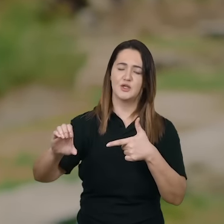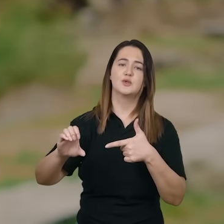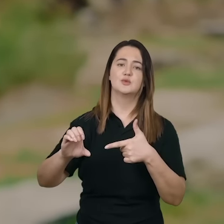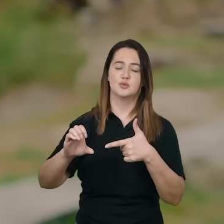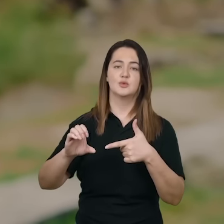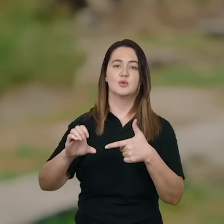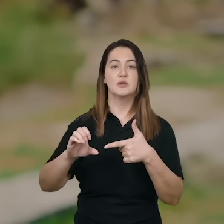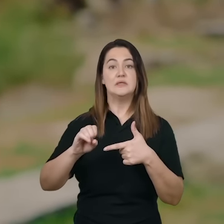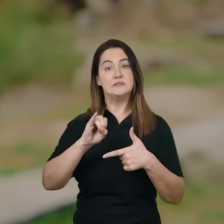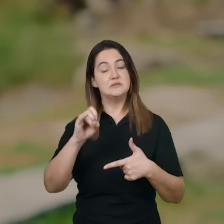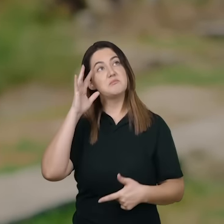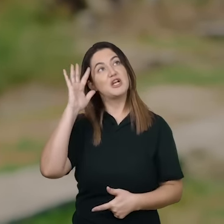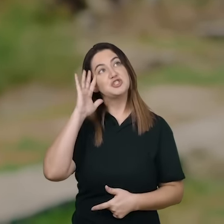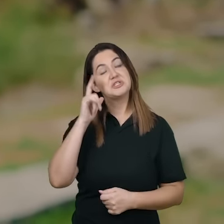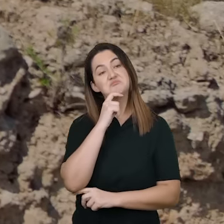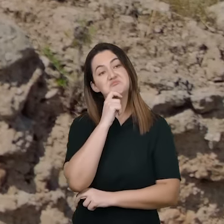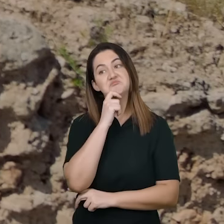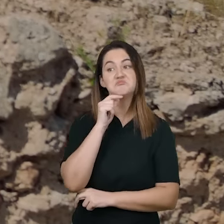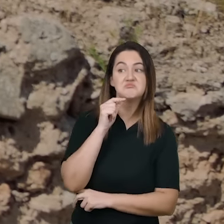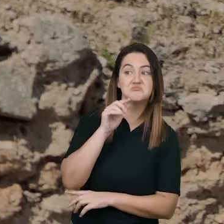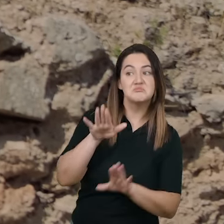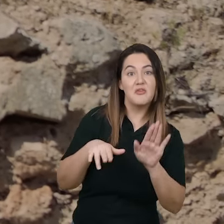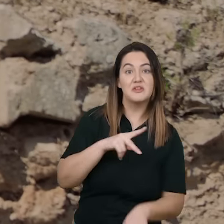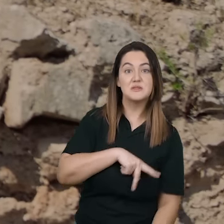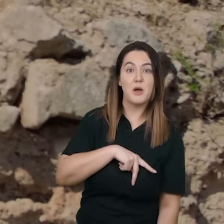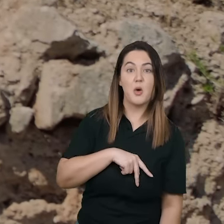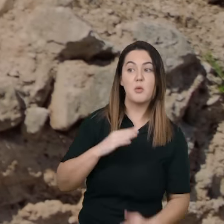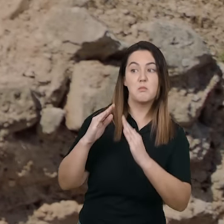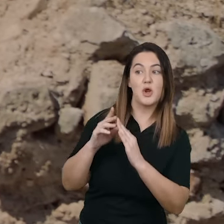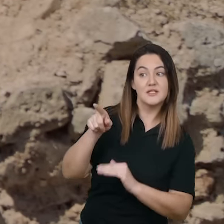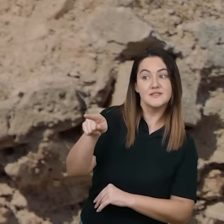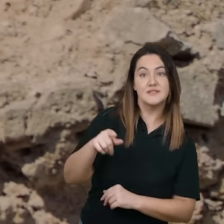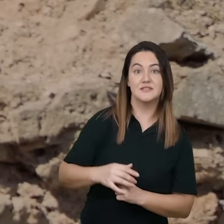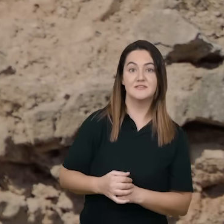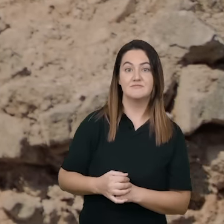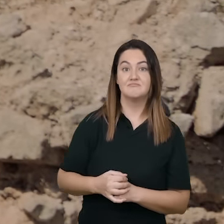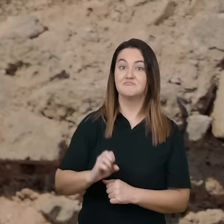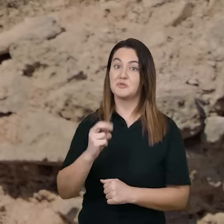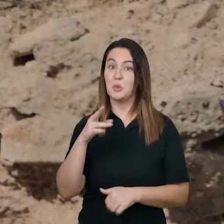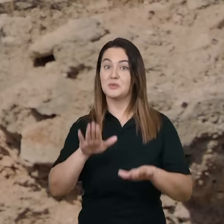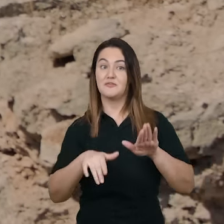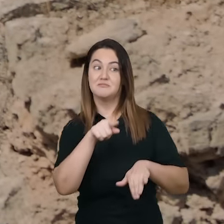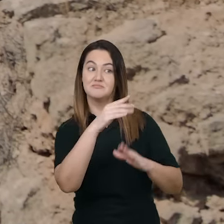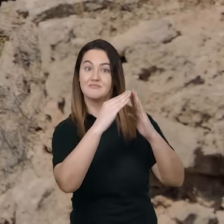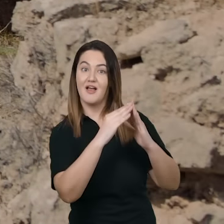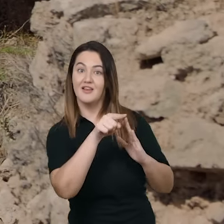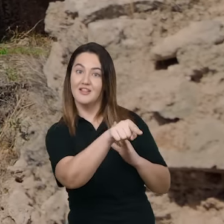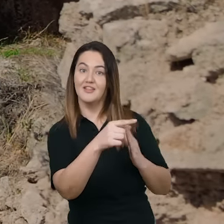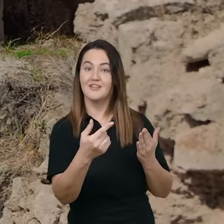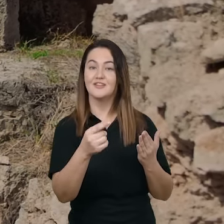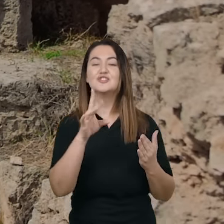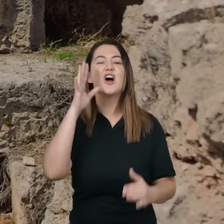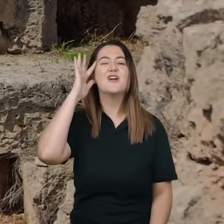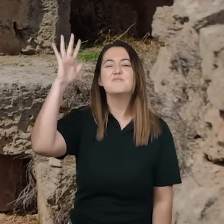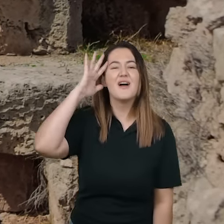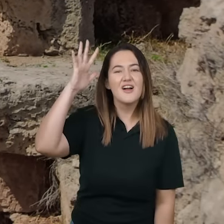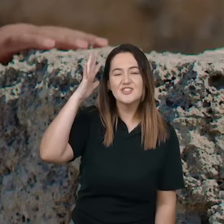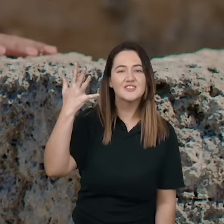se trata, porque eu não posso supor, ainda que apenas à guisa de